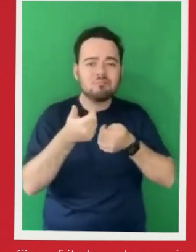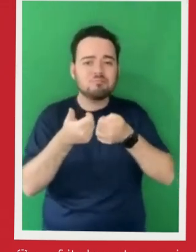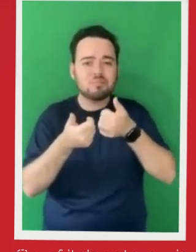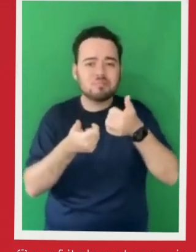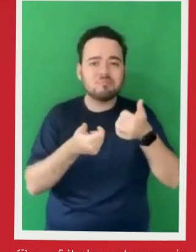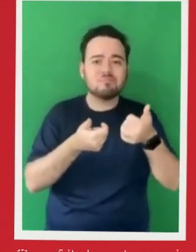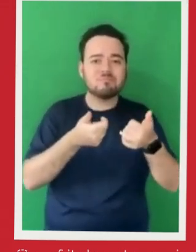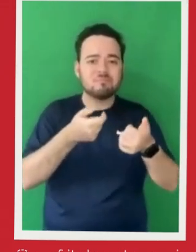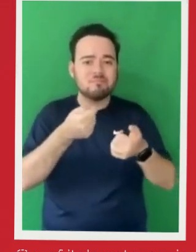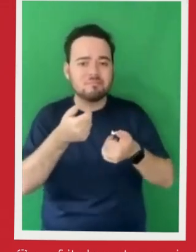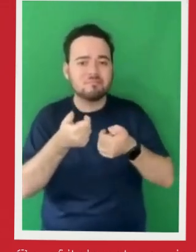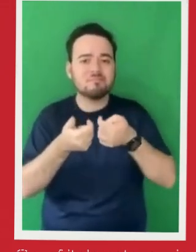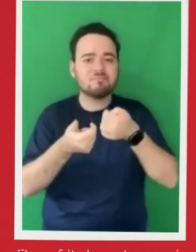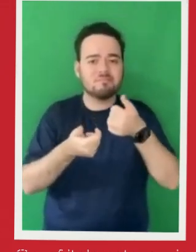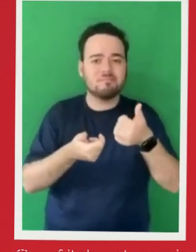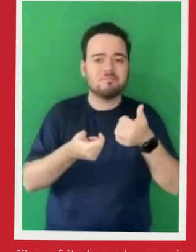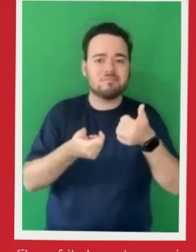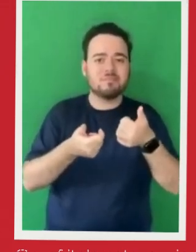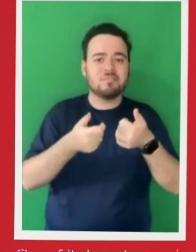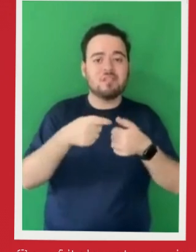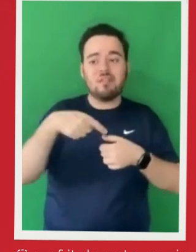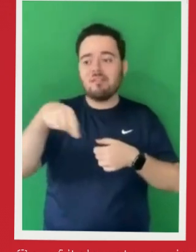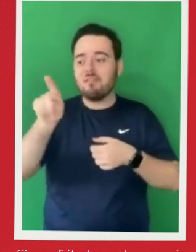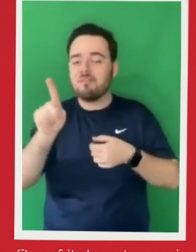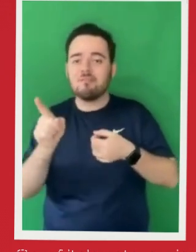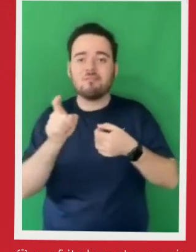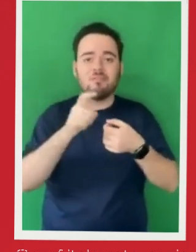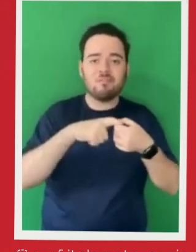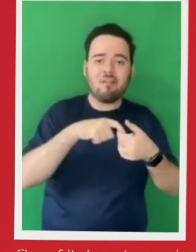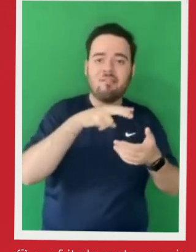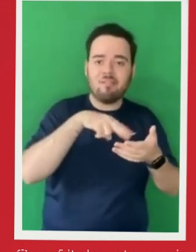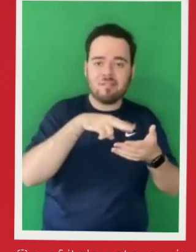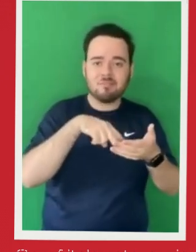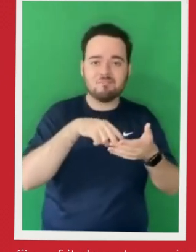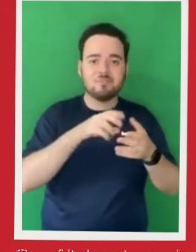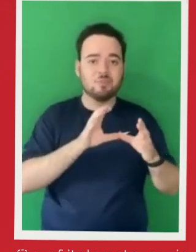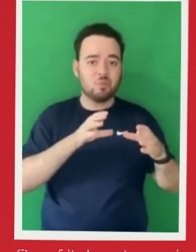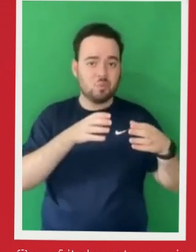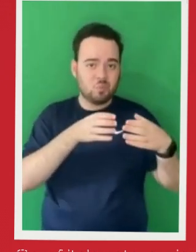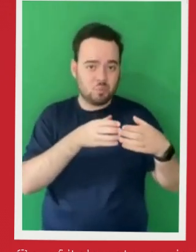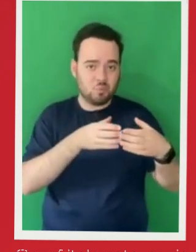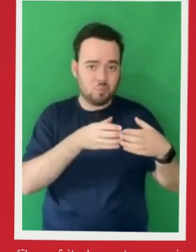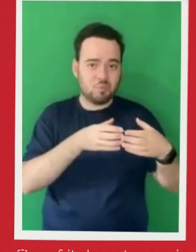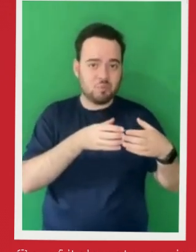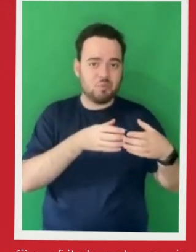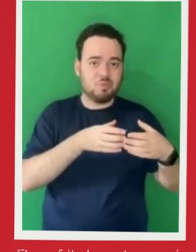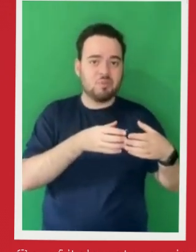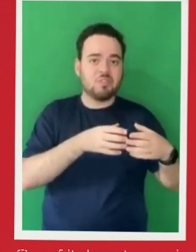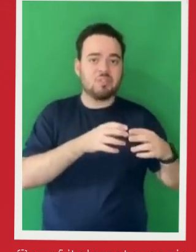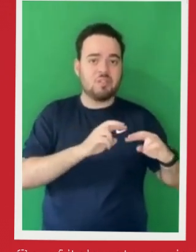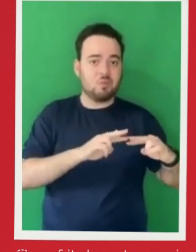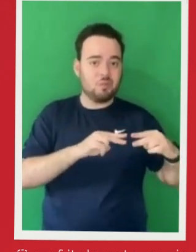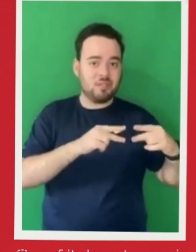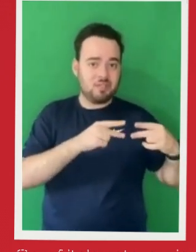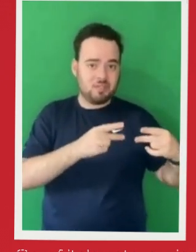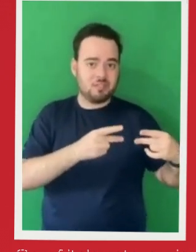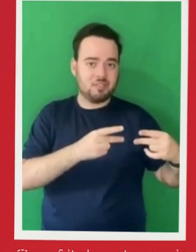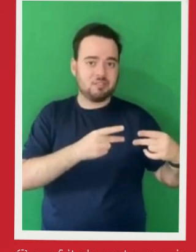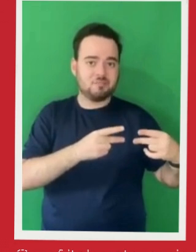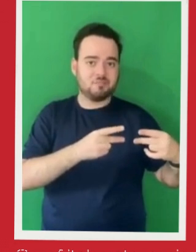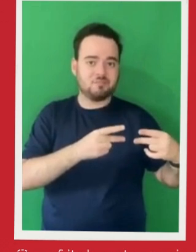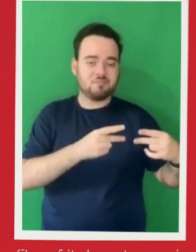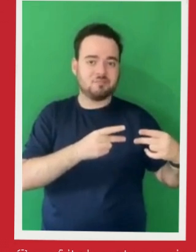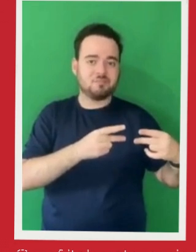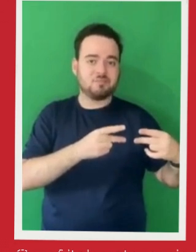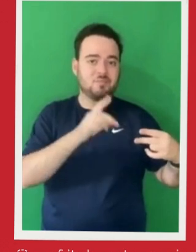fazendo uma leitura completa para você depois ir, voltar sozinho. Então, o grupo do Telegram está no Linktree, que